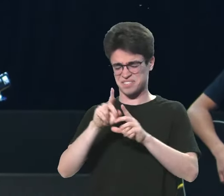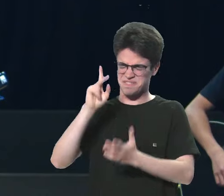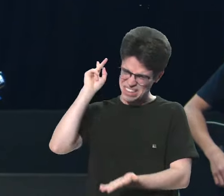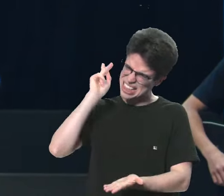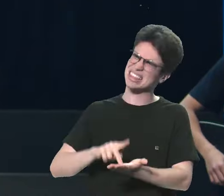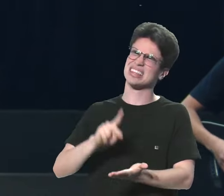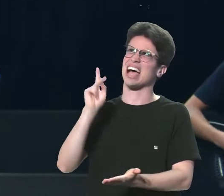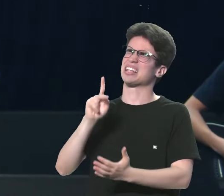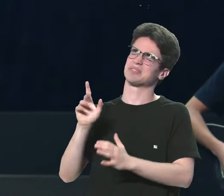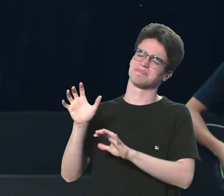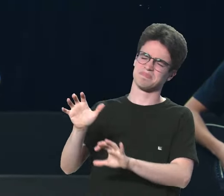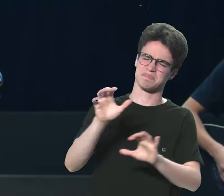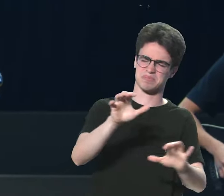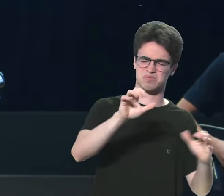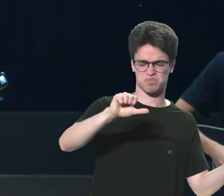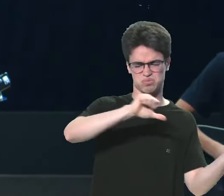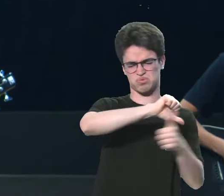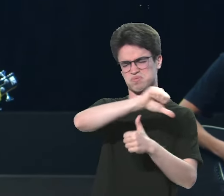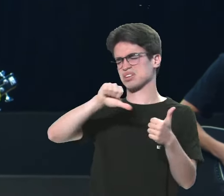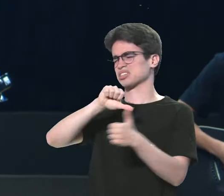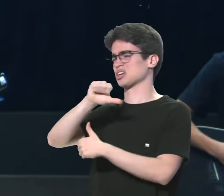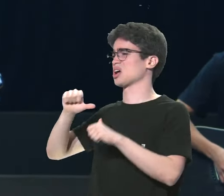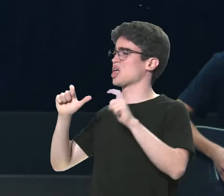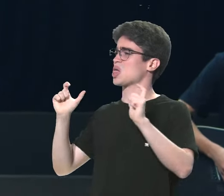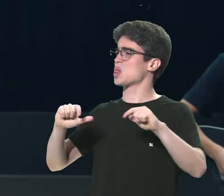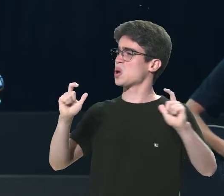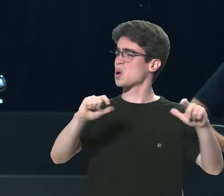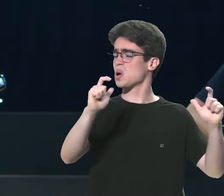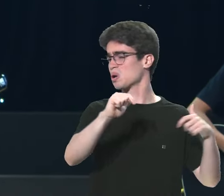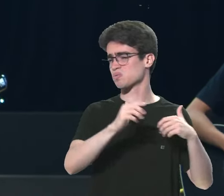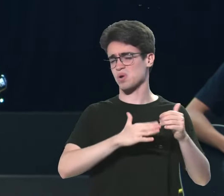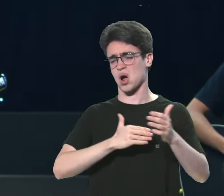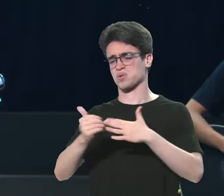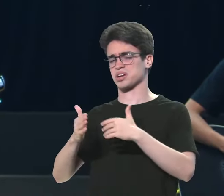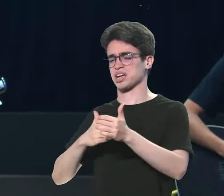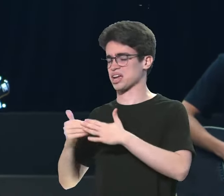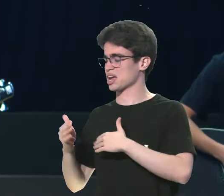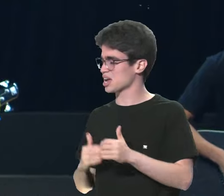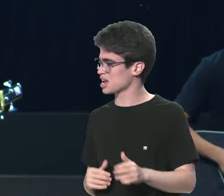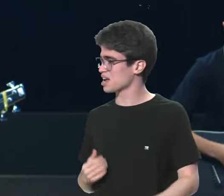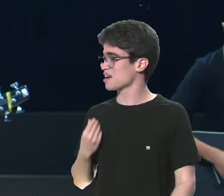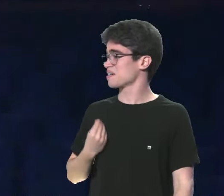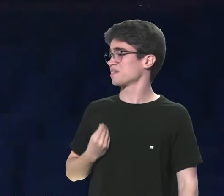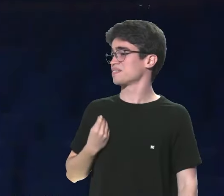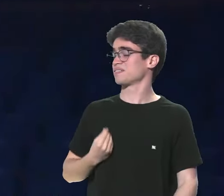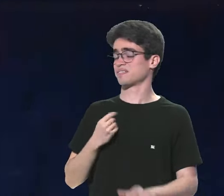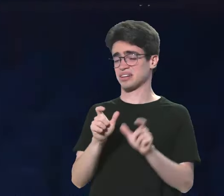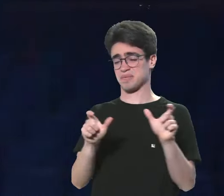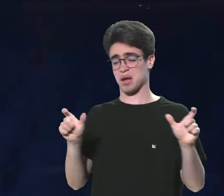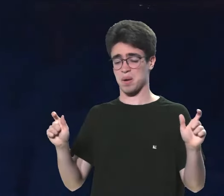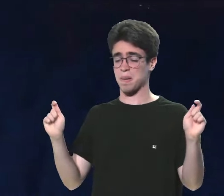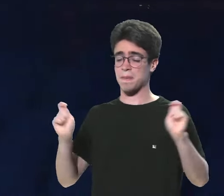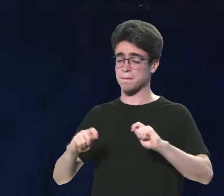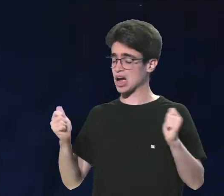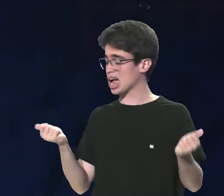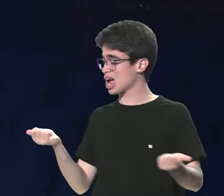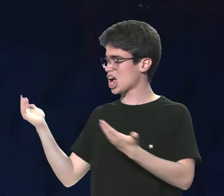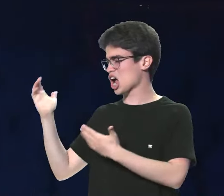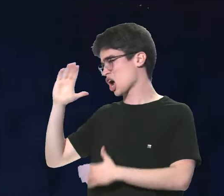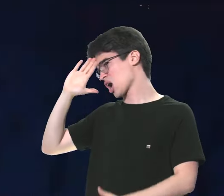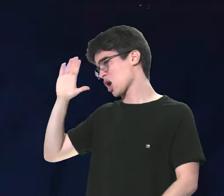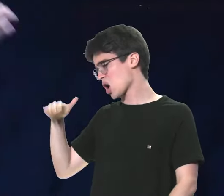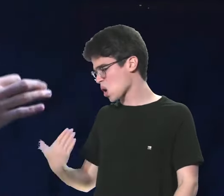de transformações onde quer que eles estejam Jesus que toda a vida delas seja pra tua honra e pra tua